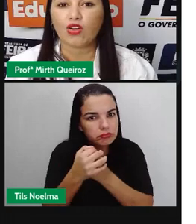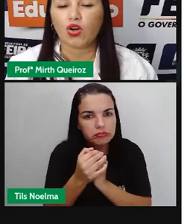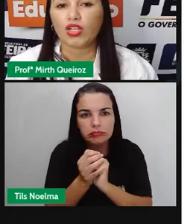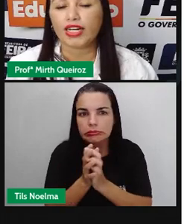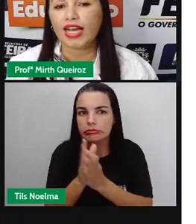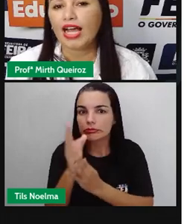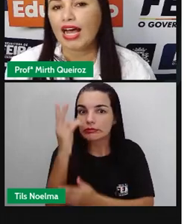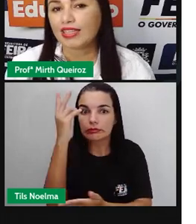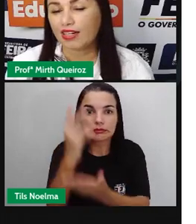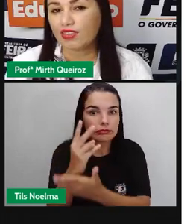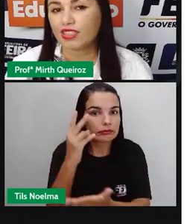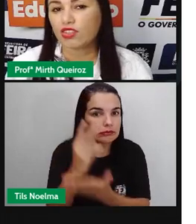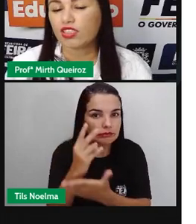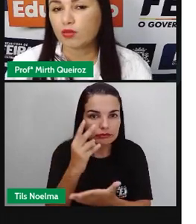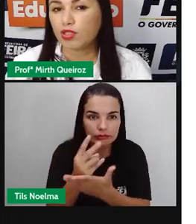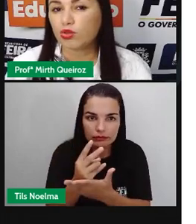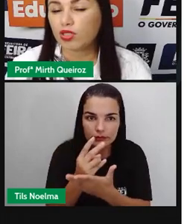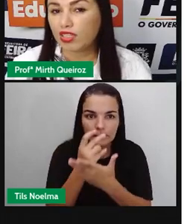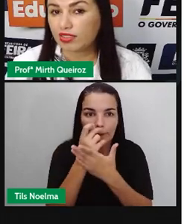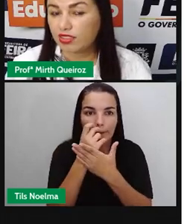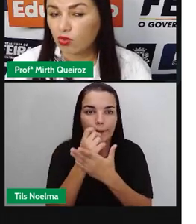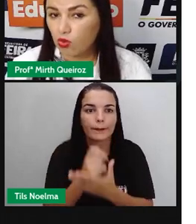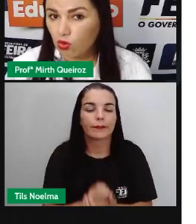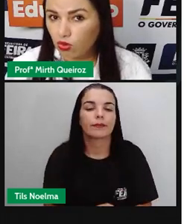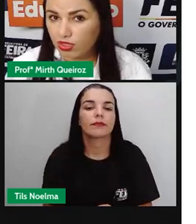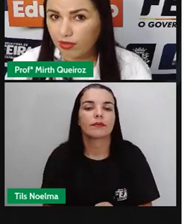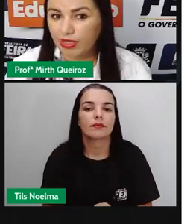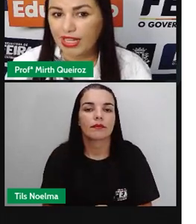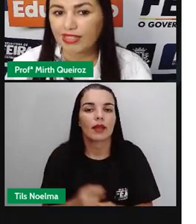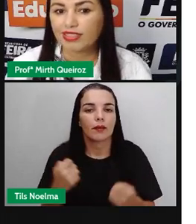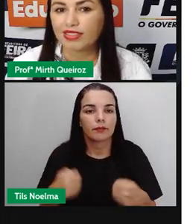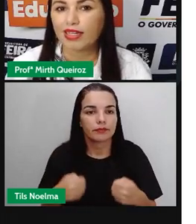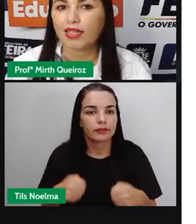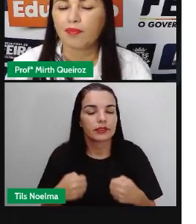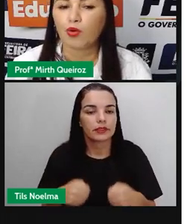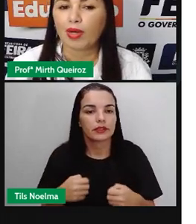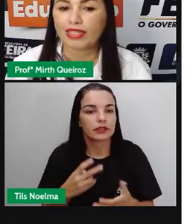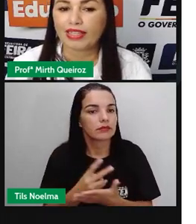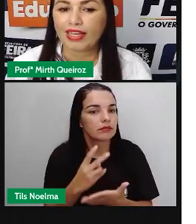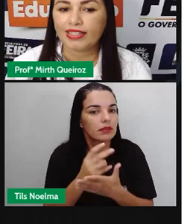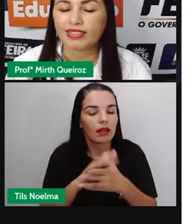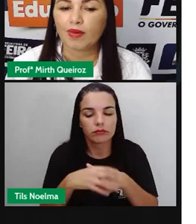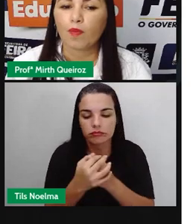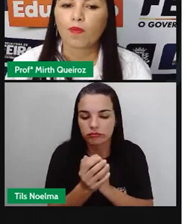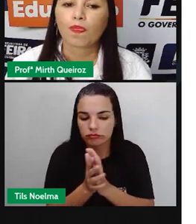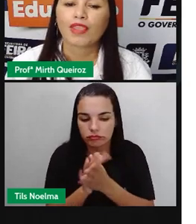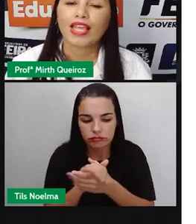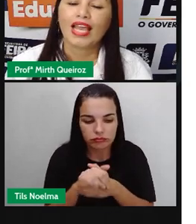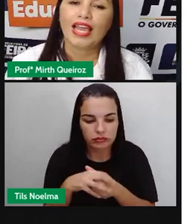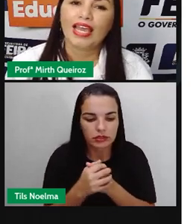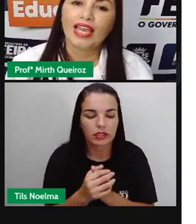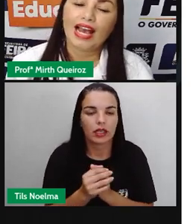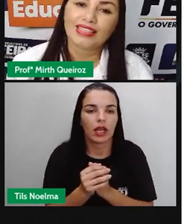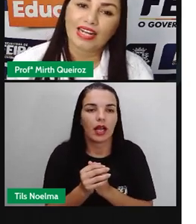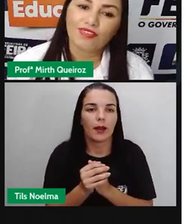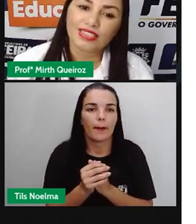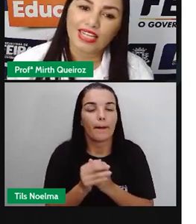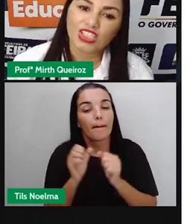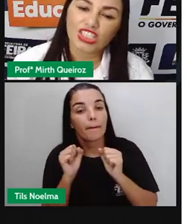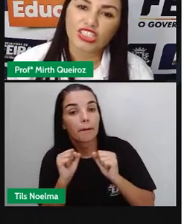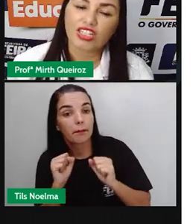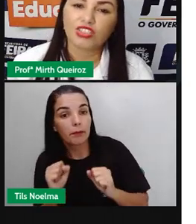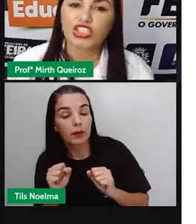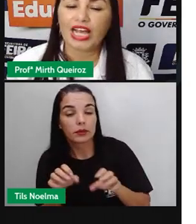também pode pegar a cólera através das nossas mãos quando nós estão contaminadas né aí por bactérias é